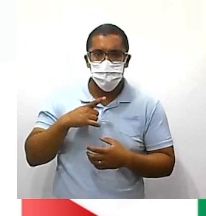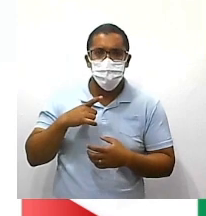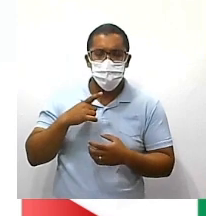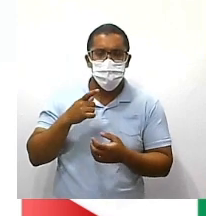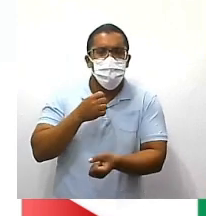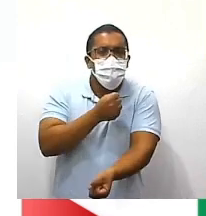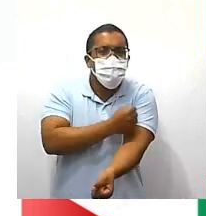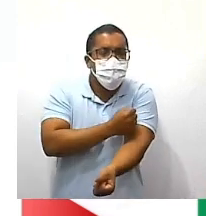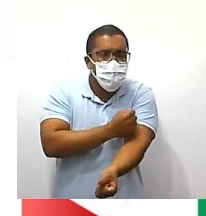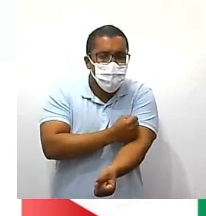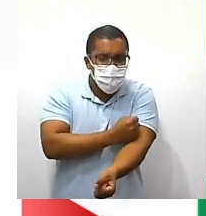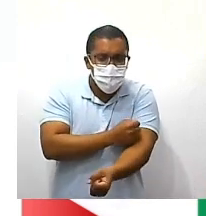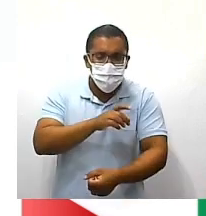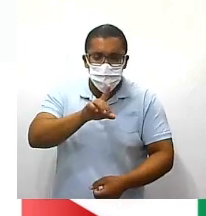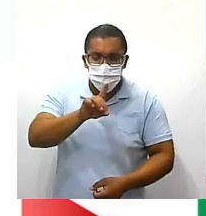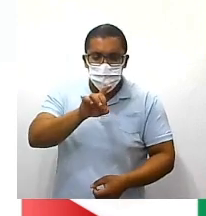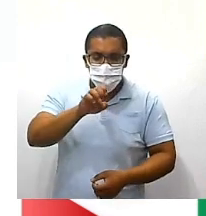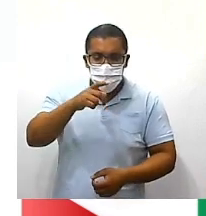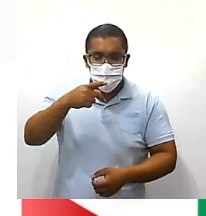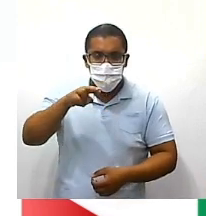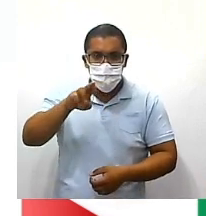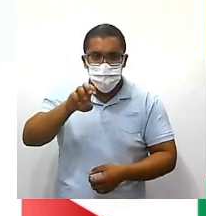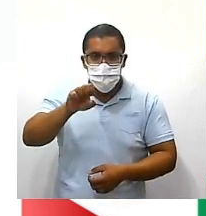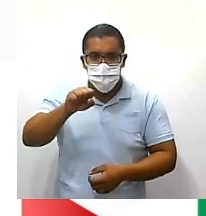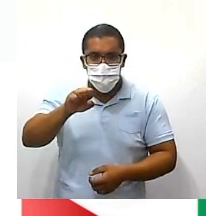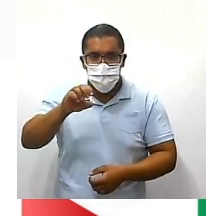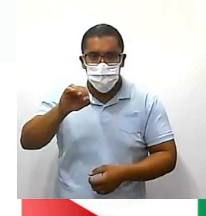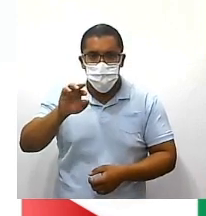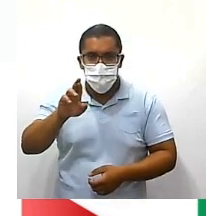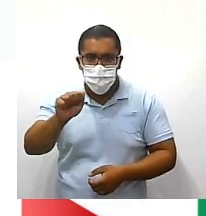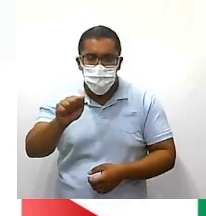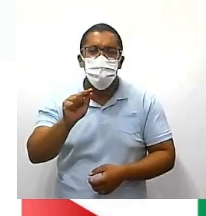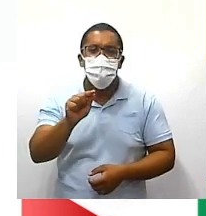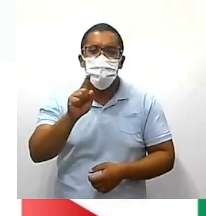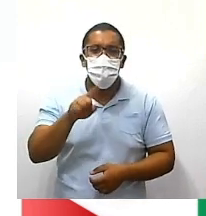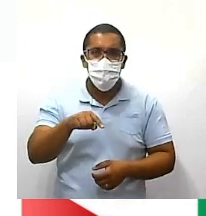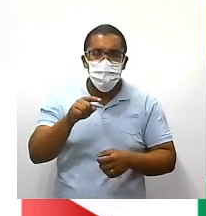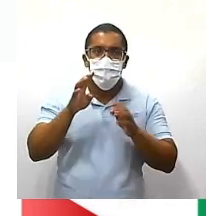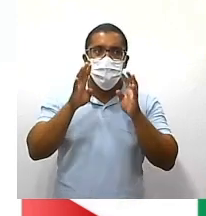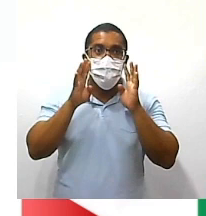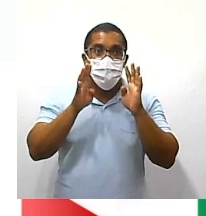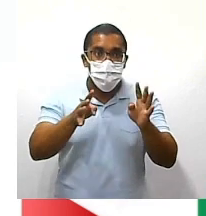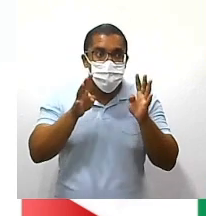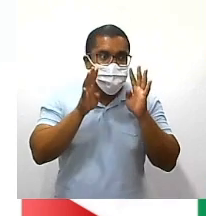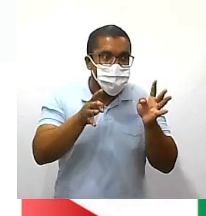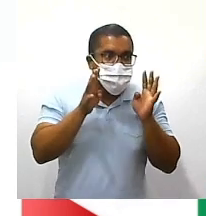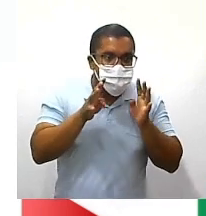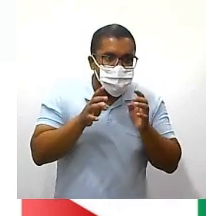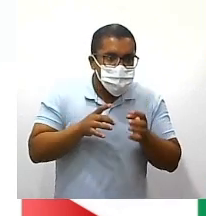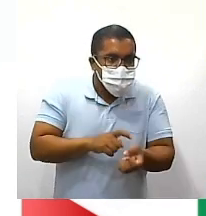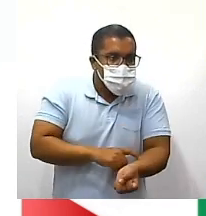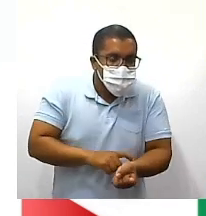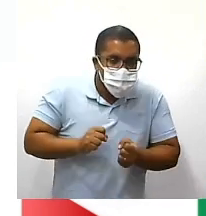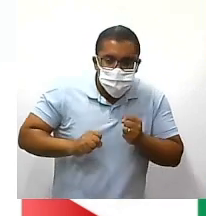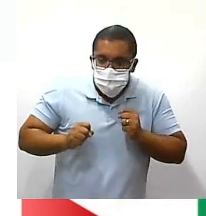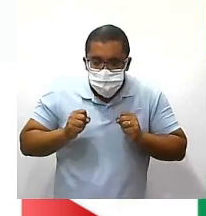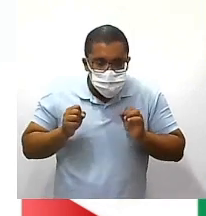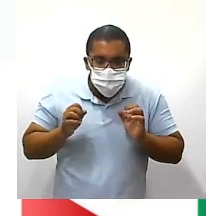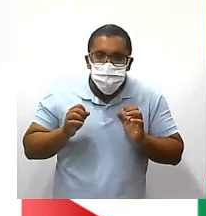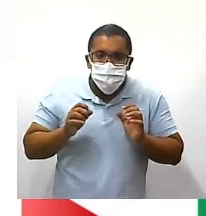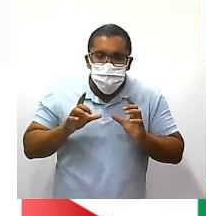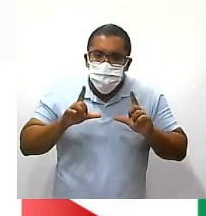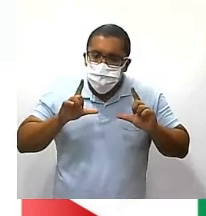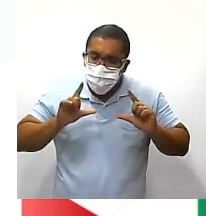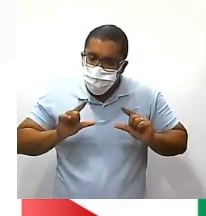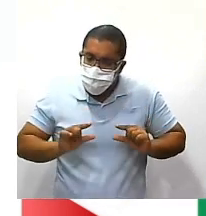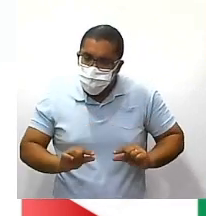são depressoras, né? Quando você vai diminuir a questão da atenção, a sua capacidade